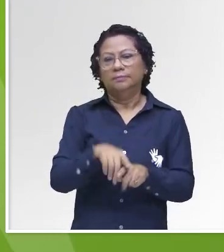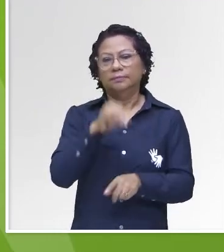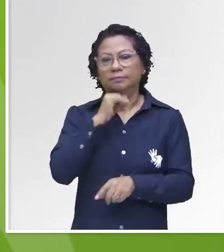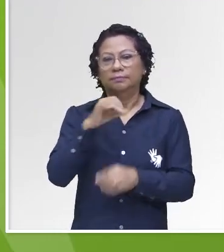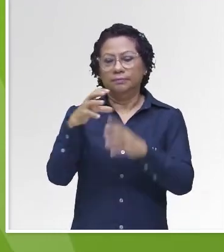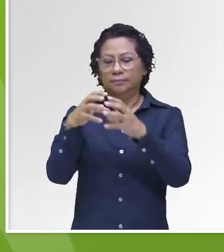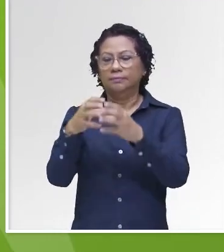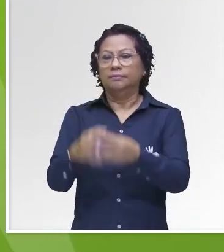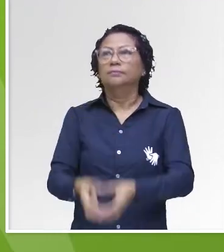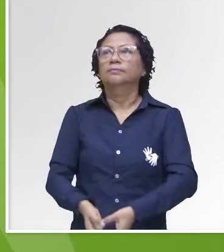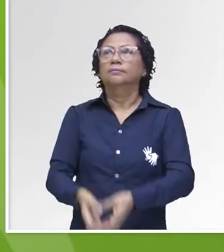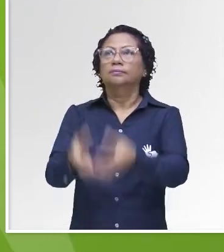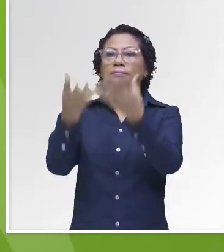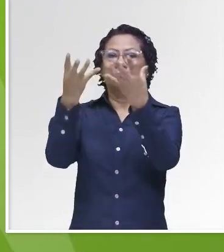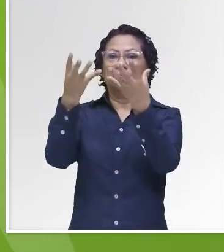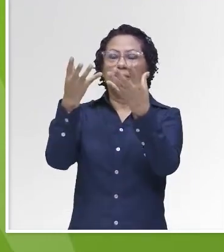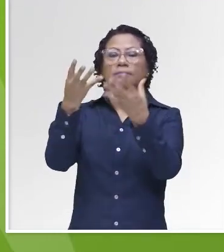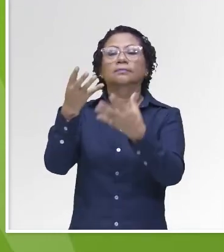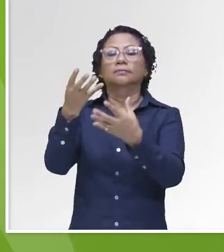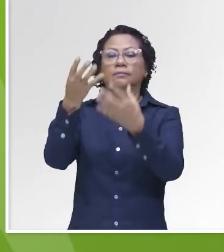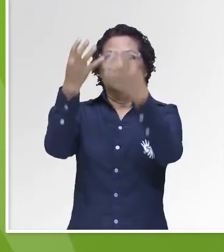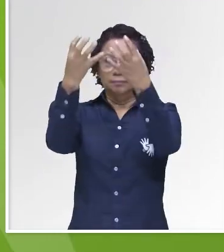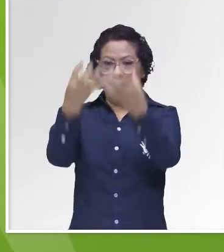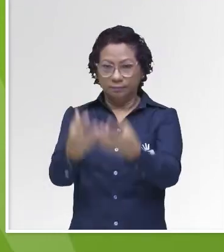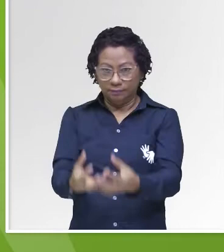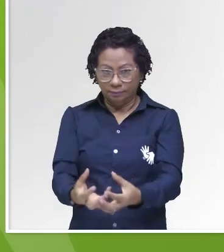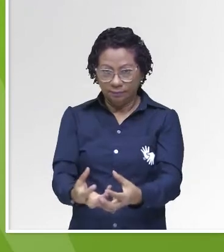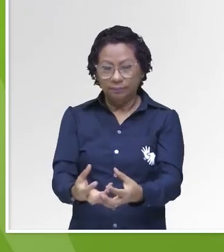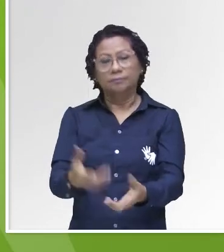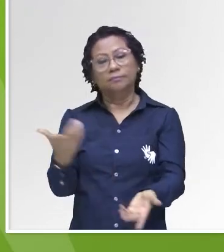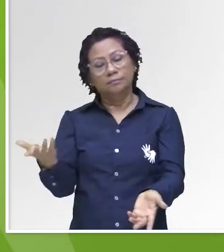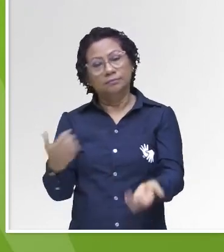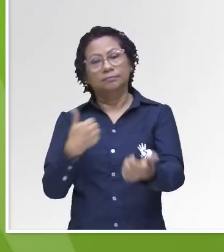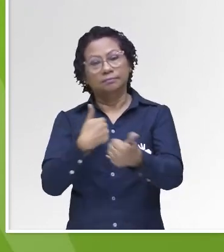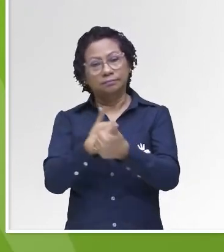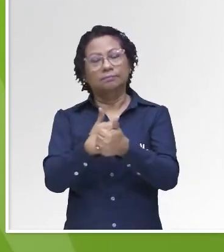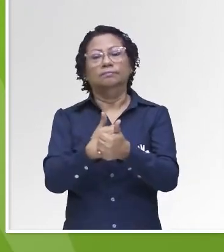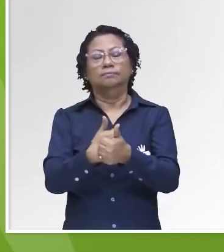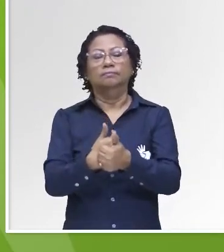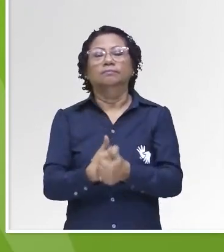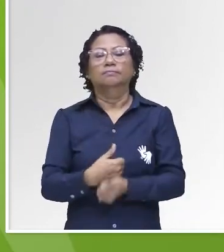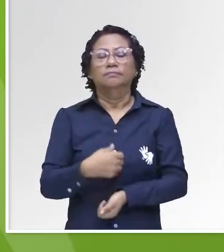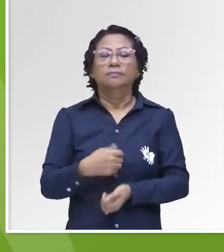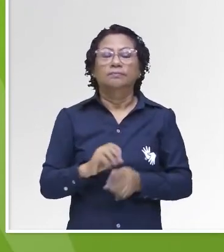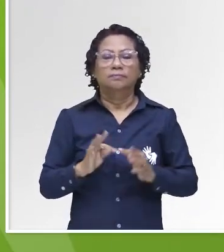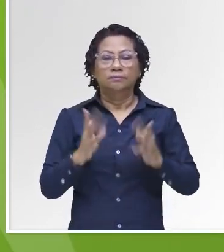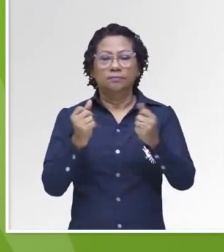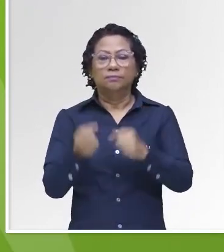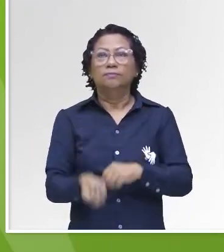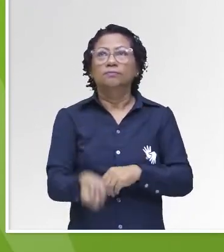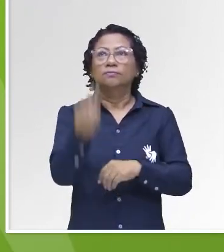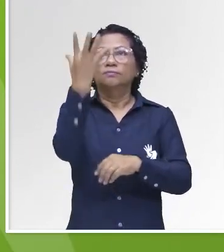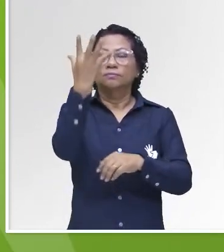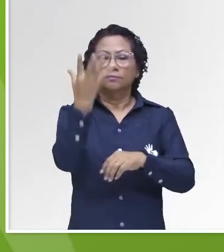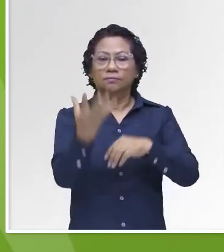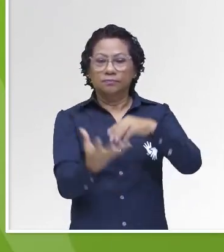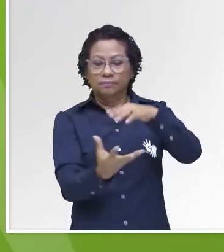atração entre a Terra e aquela bola. A mesma atração existe entre a Terra e você. Então, nós estamos